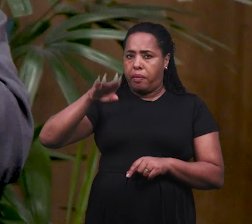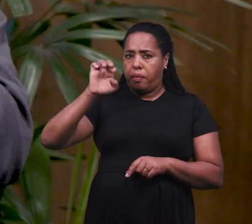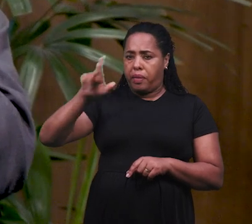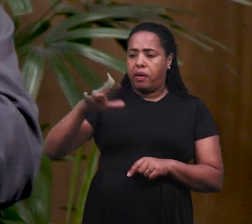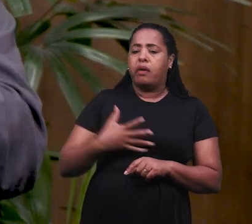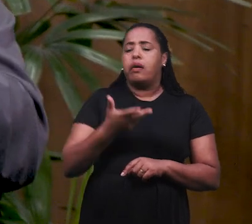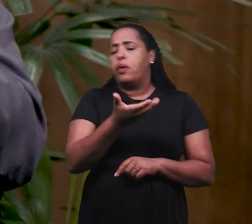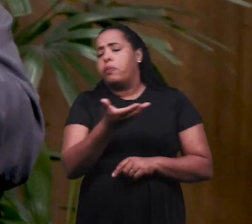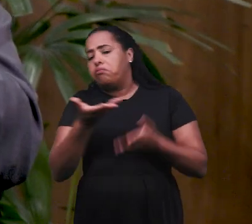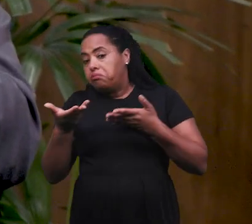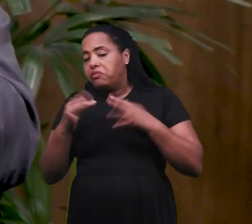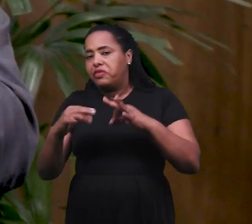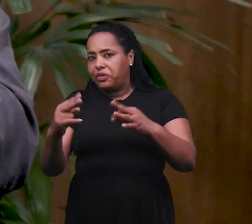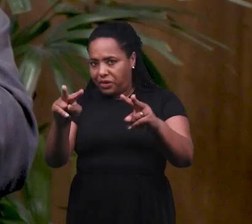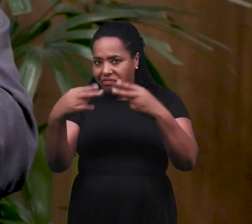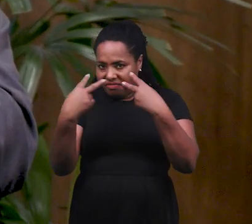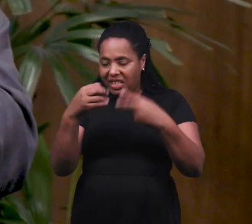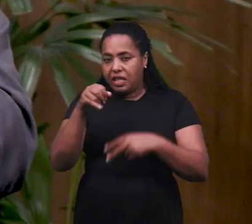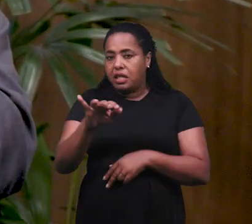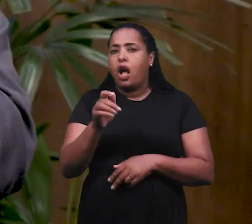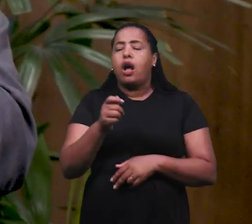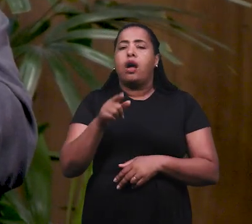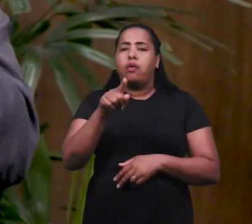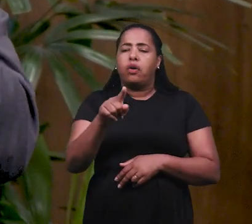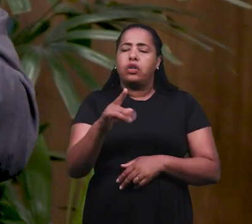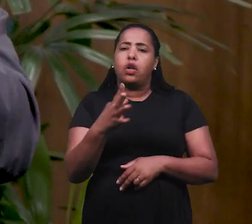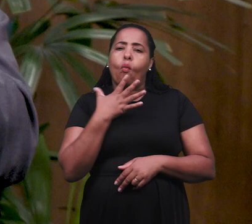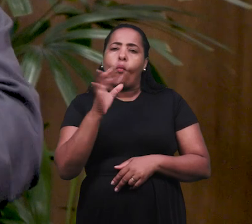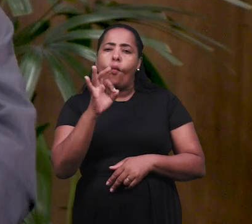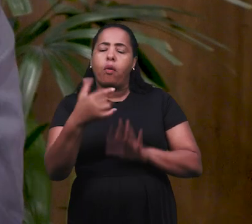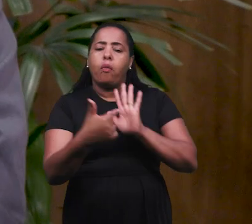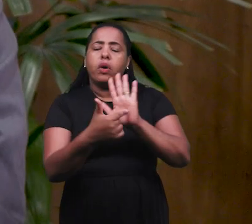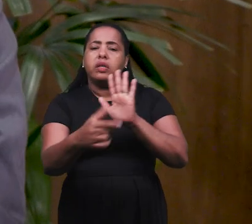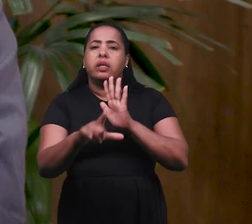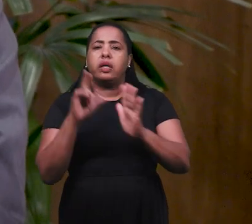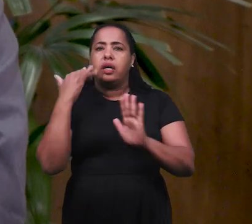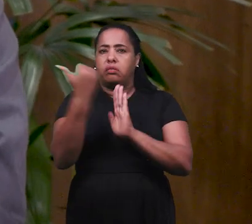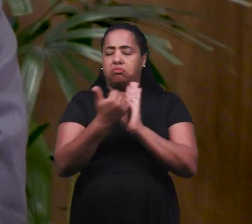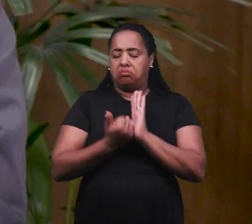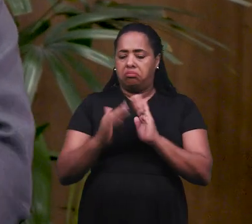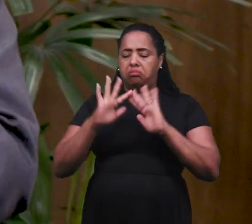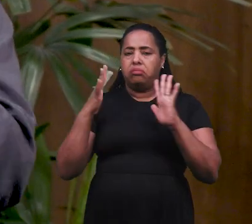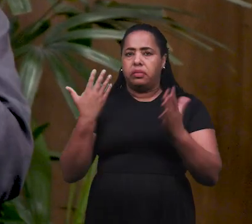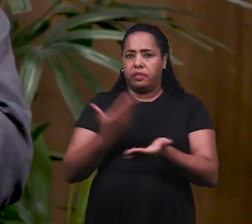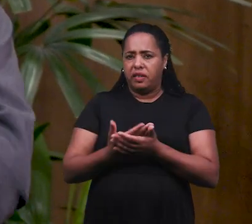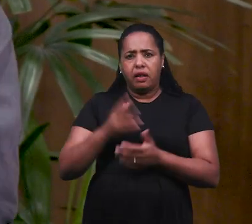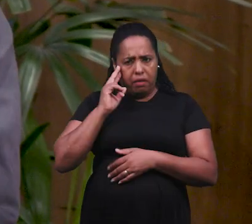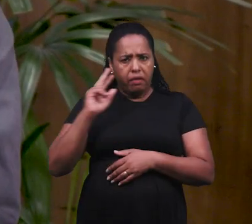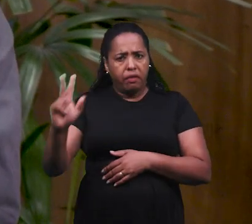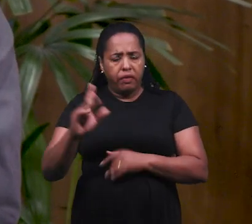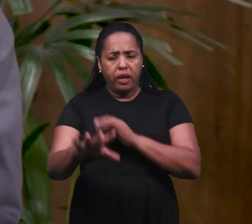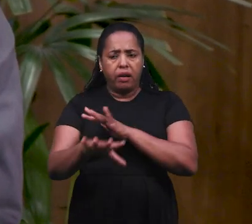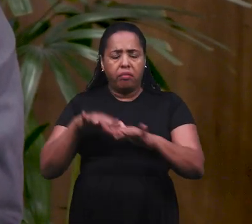nos assistem. Se você não assistiu o episódio falando, o programa, né, falando sobre a escola Eduardo Dodge, acesse nos